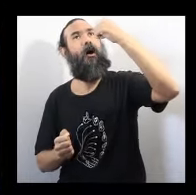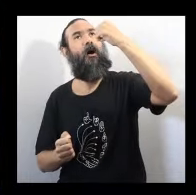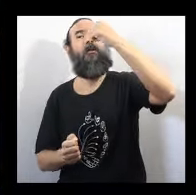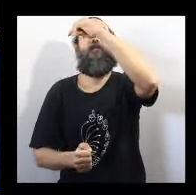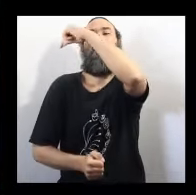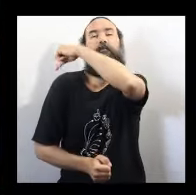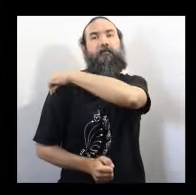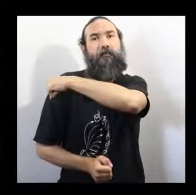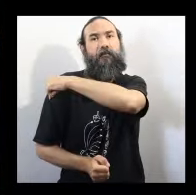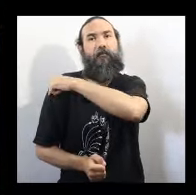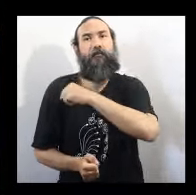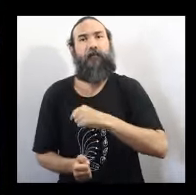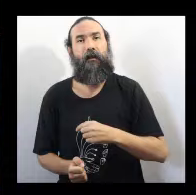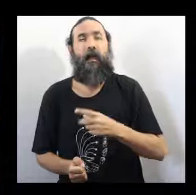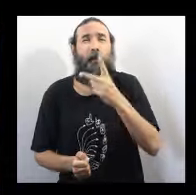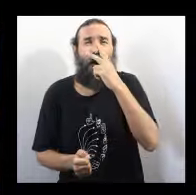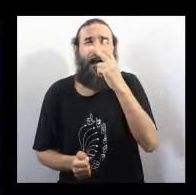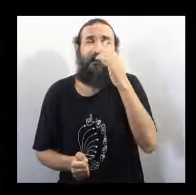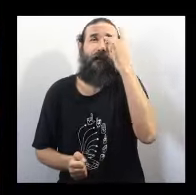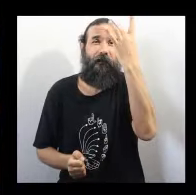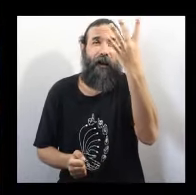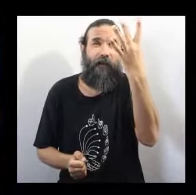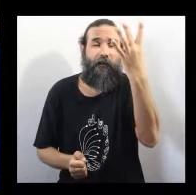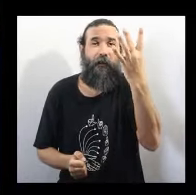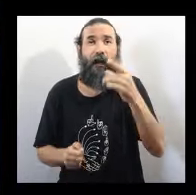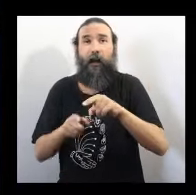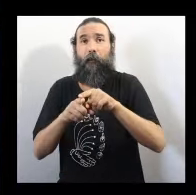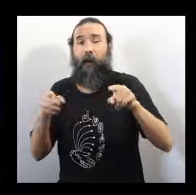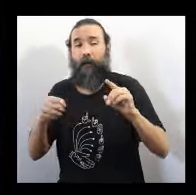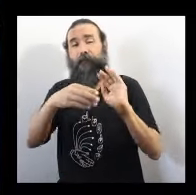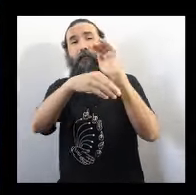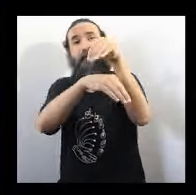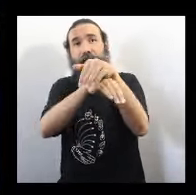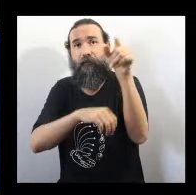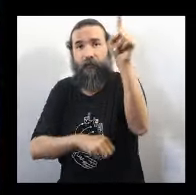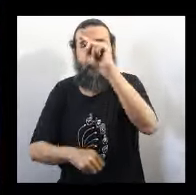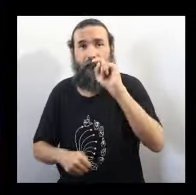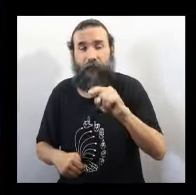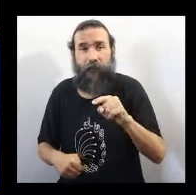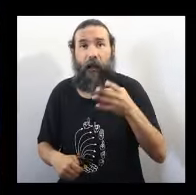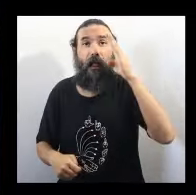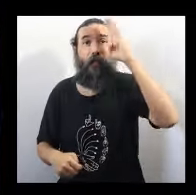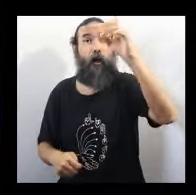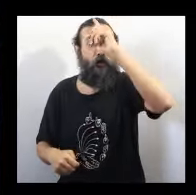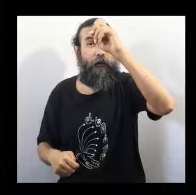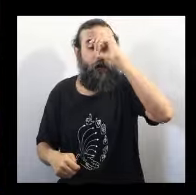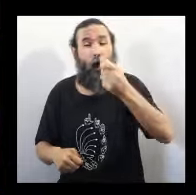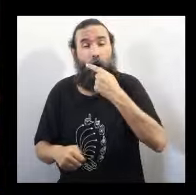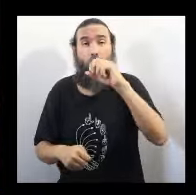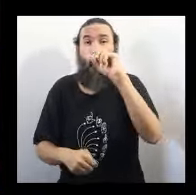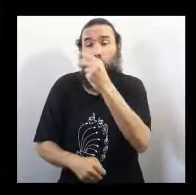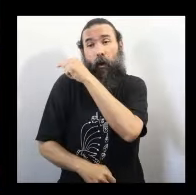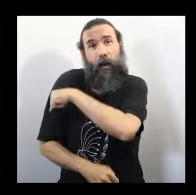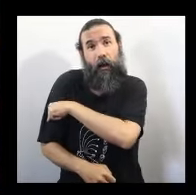comprimir de gota e gestão e similar se parece com liberdade mas é uma contratação dependendo do